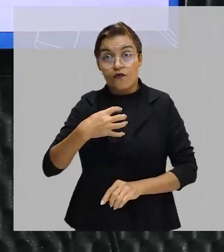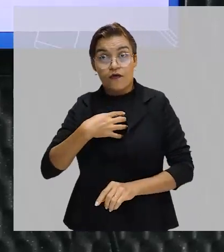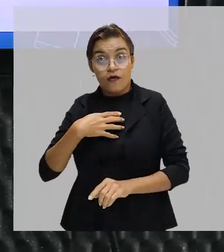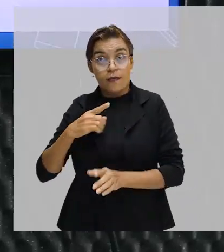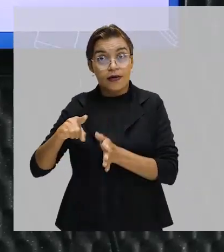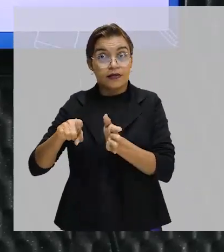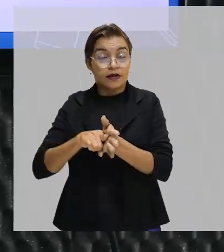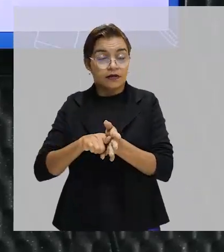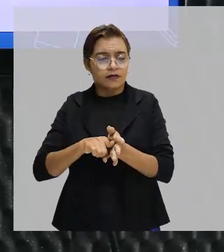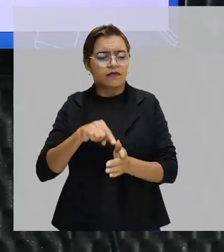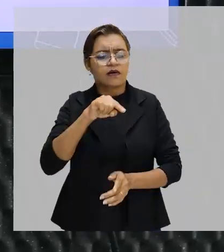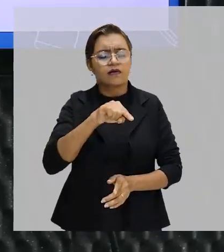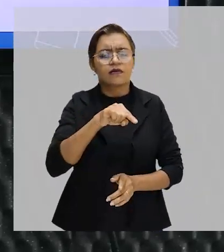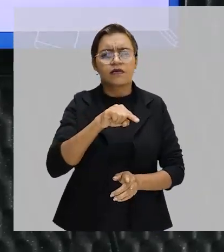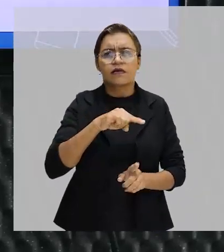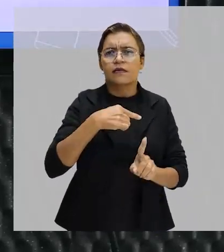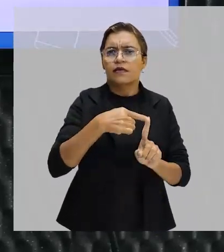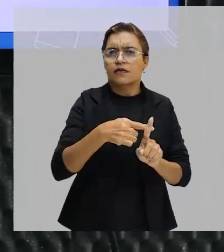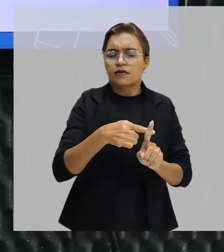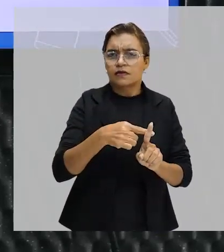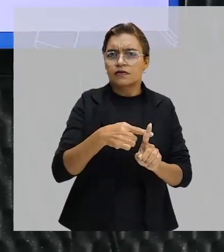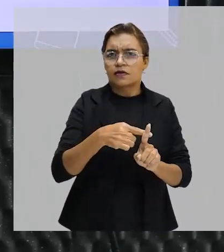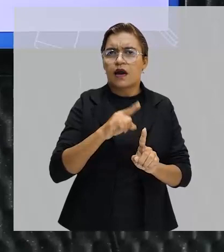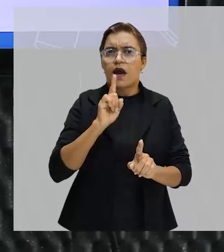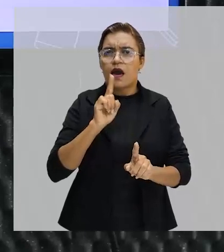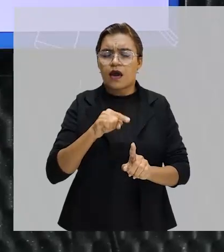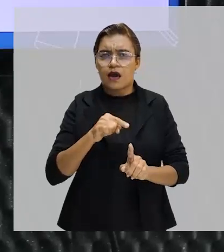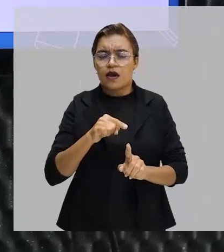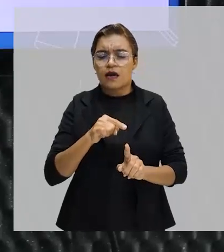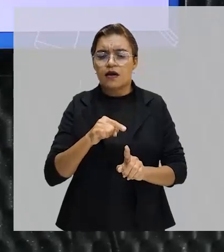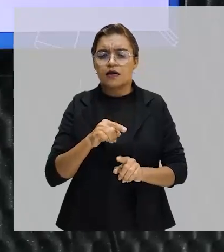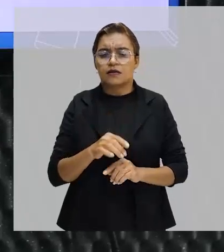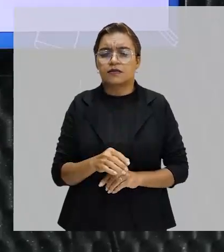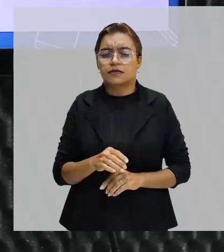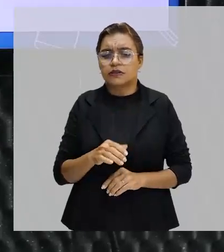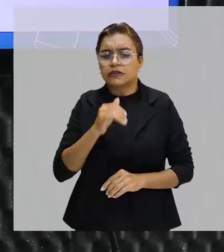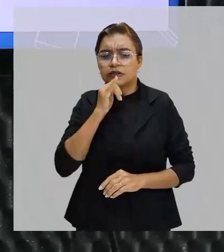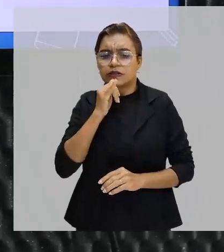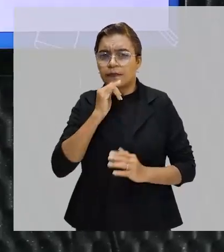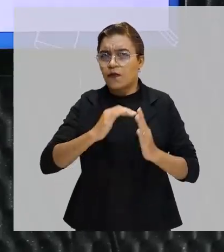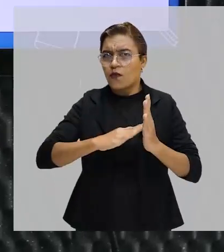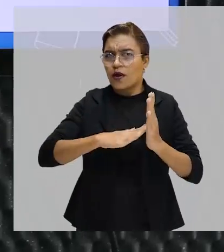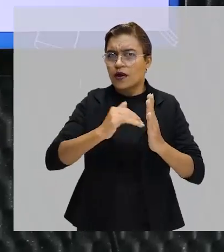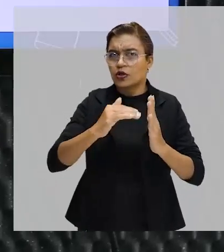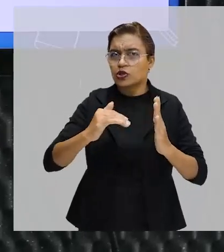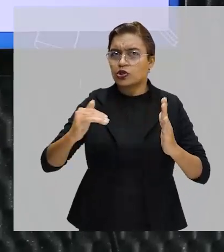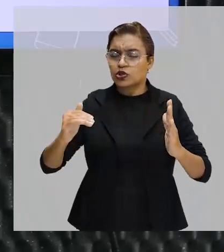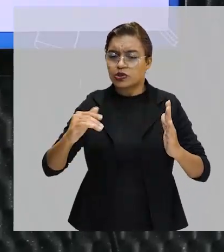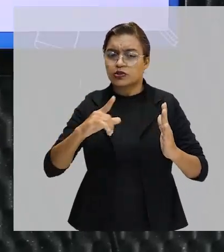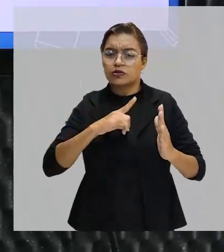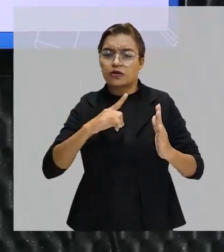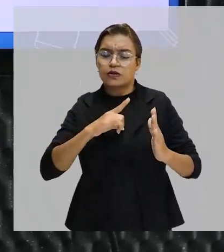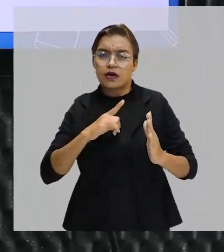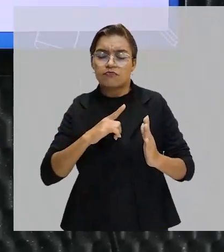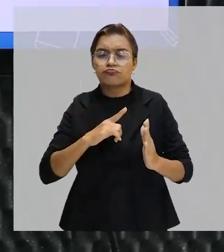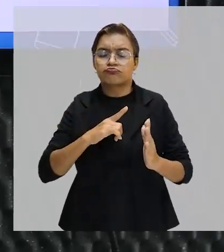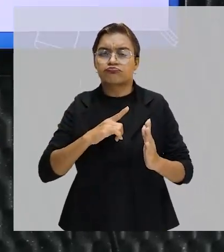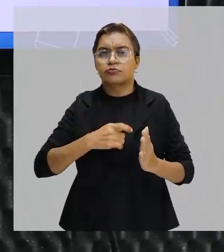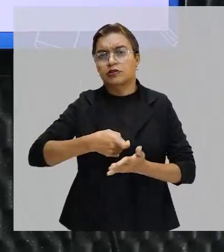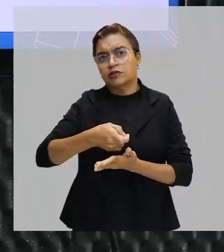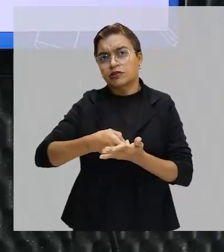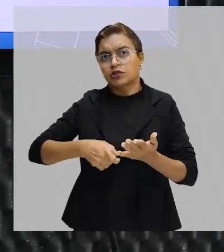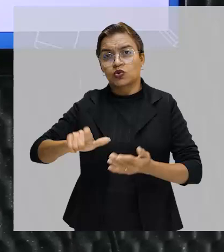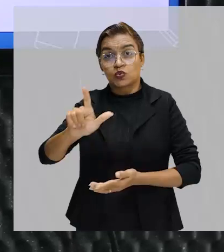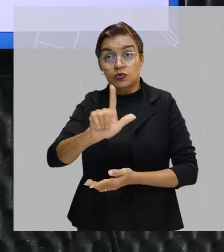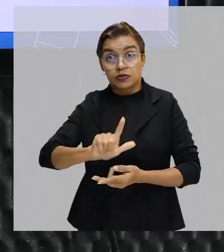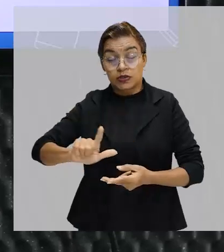Quando que ela é positiva? Quando ela é um recurso estilístico. Como aqui, nesse caso, vão aparecer nos textos literários, nos